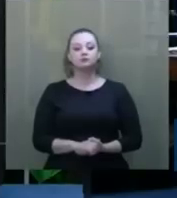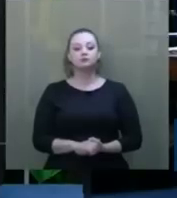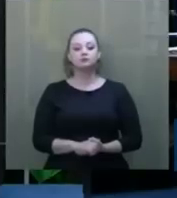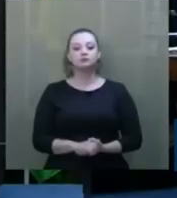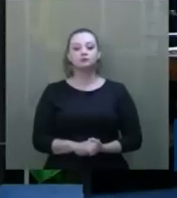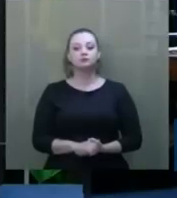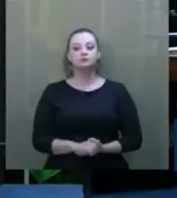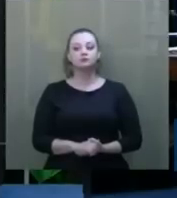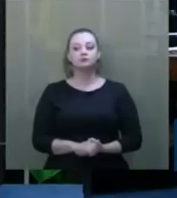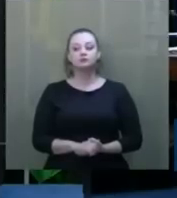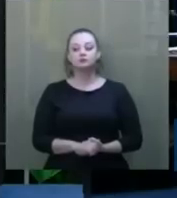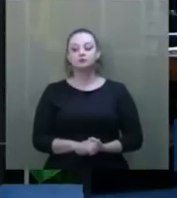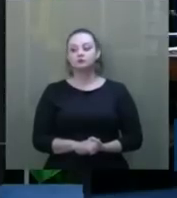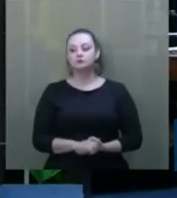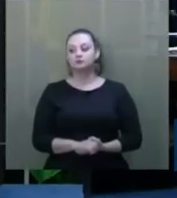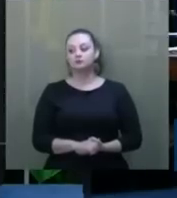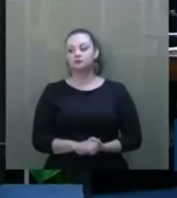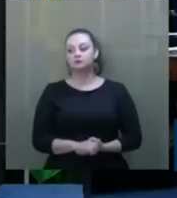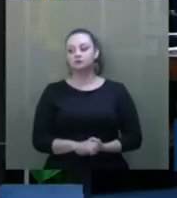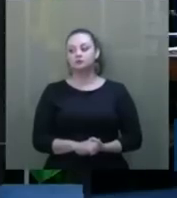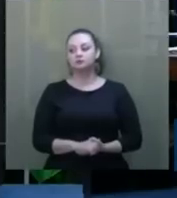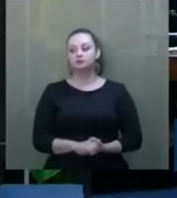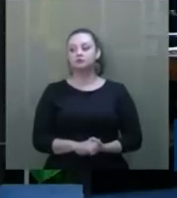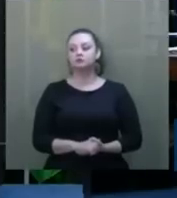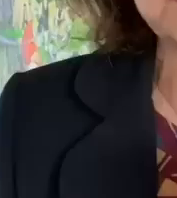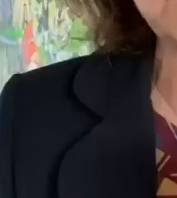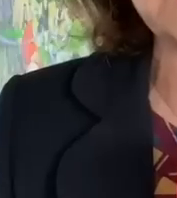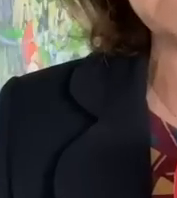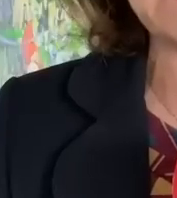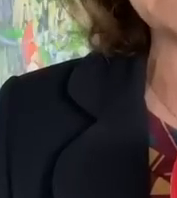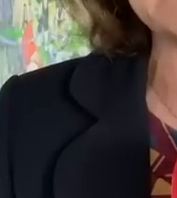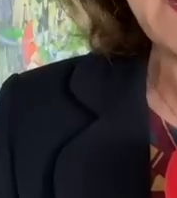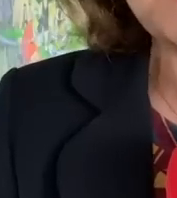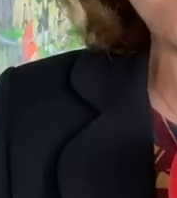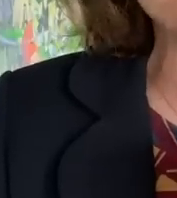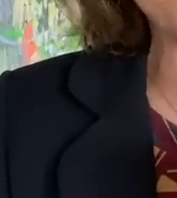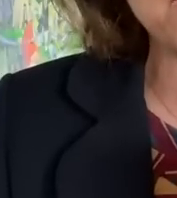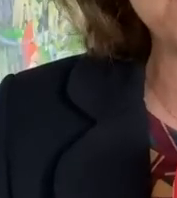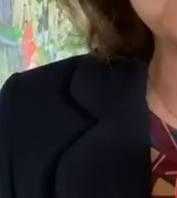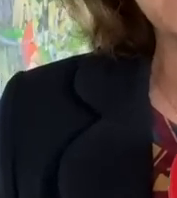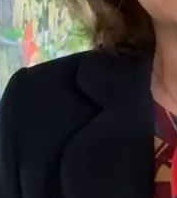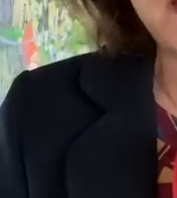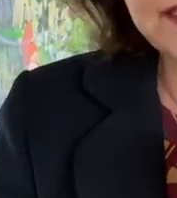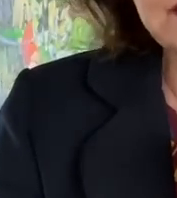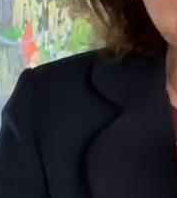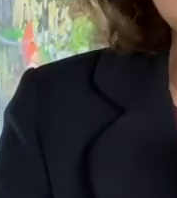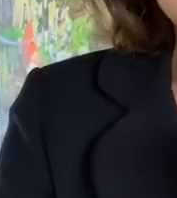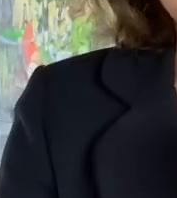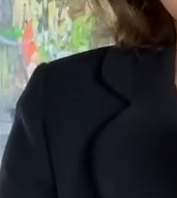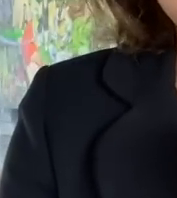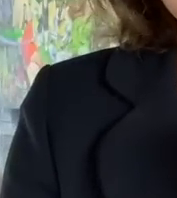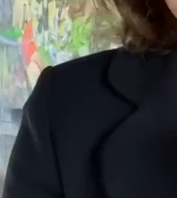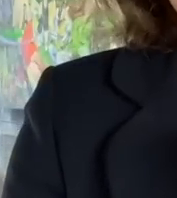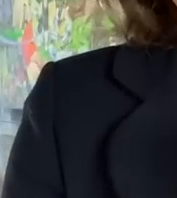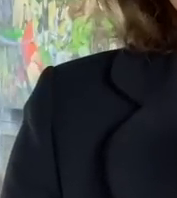a avaliação para a inclusão desses novos beneficiários, quantas pessoas vão ser beneficiadas e qual o perfil dessas pessoas